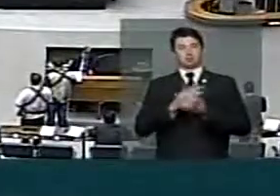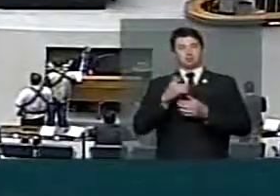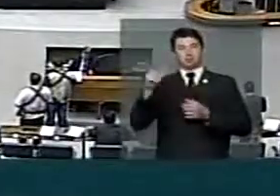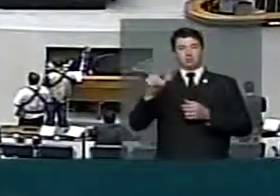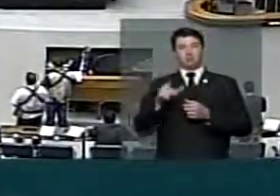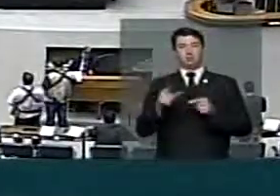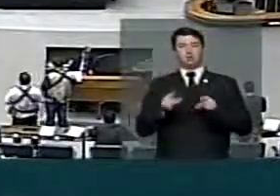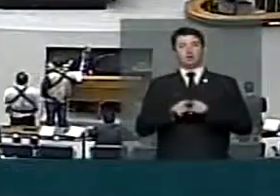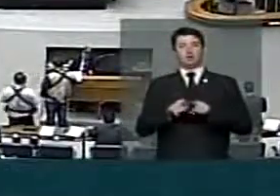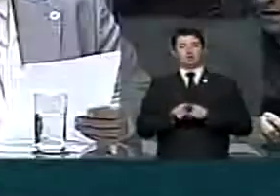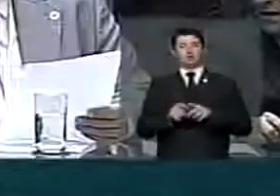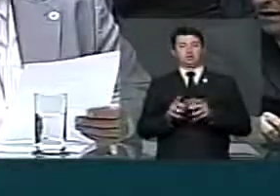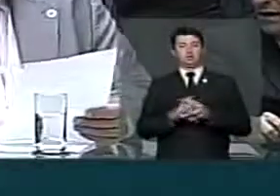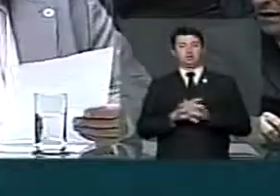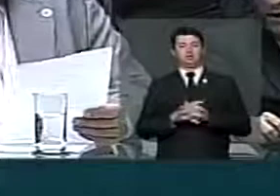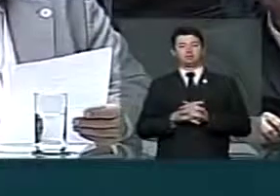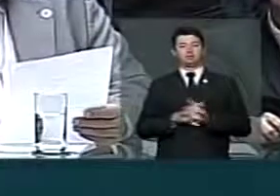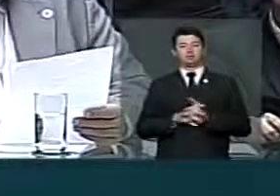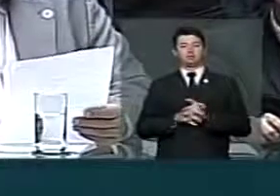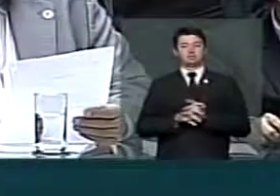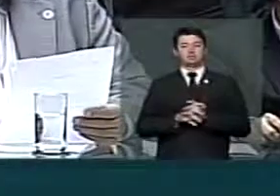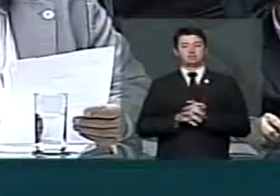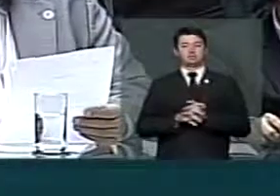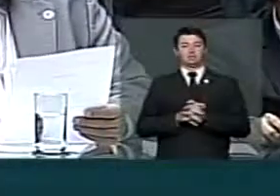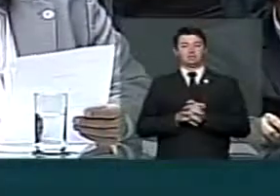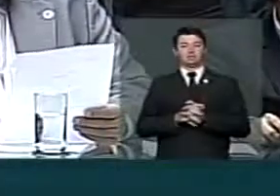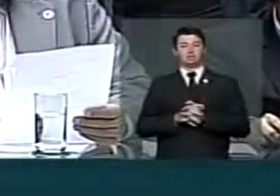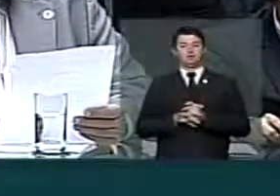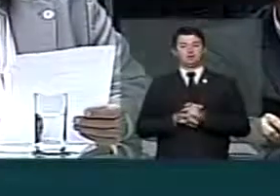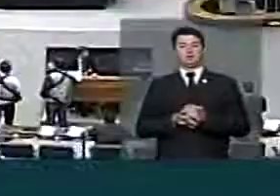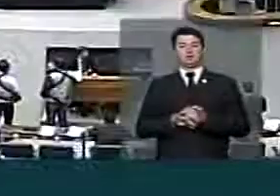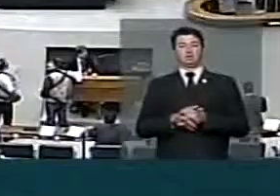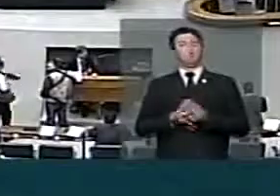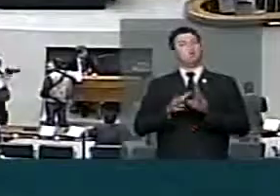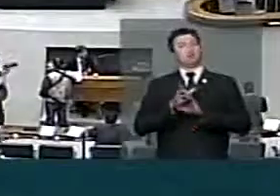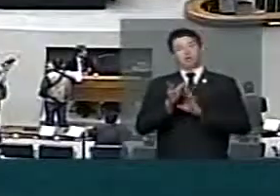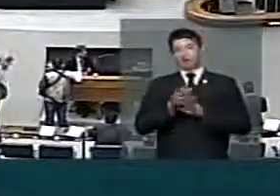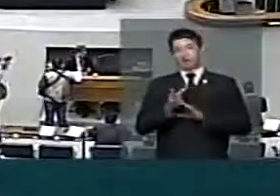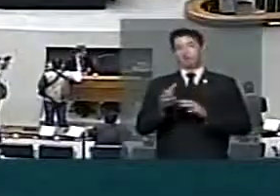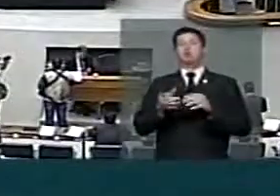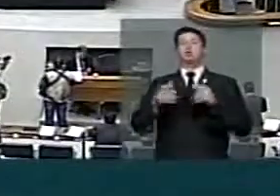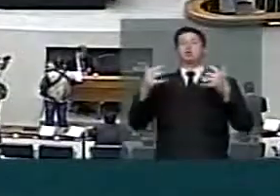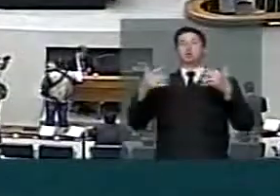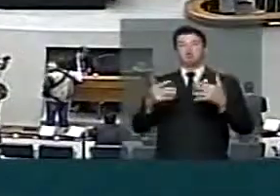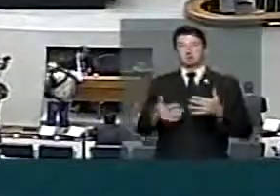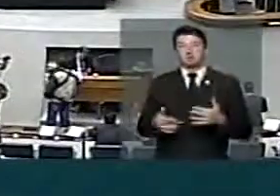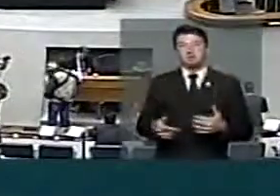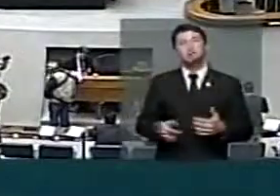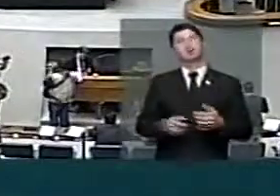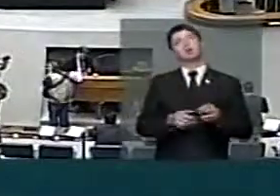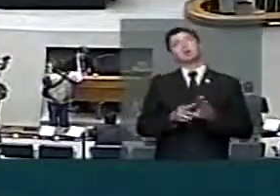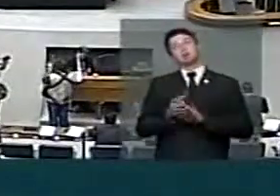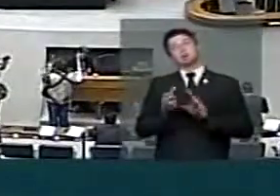Antes, primeiro, senhor presidente, encaminhamento, depois orientação de bancada. Vamos seguir tudo.